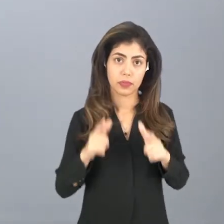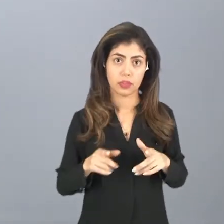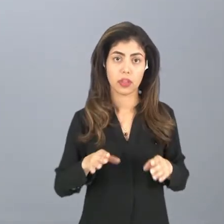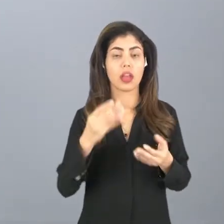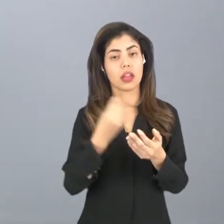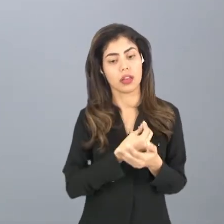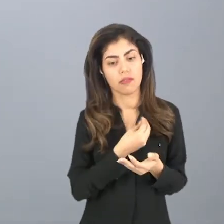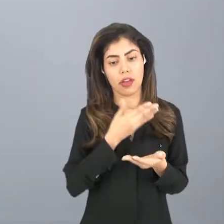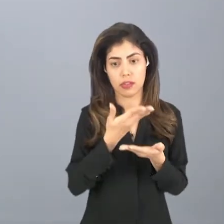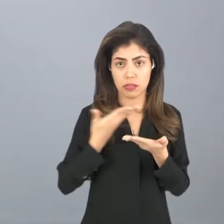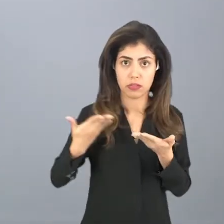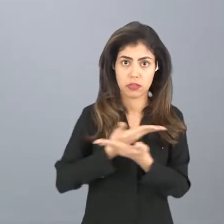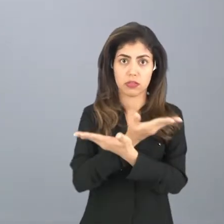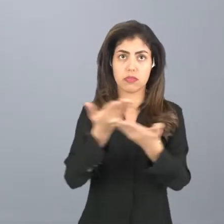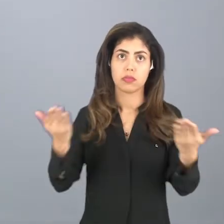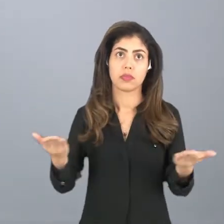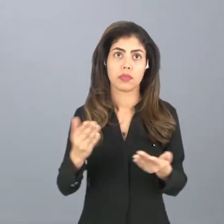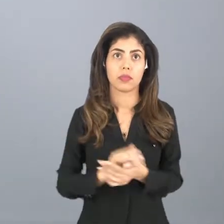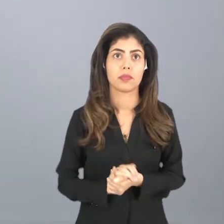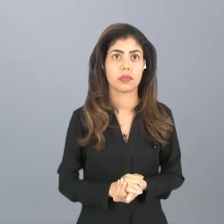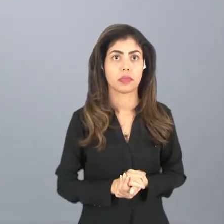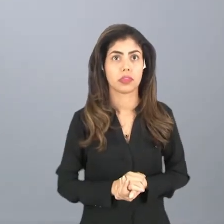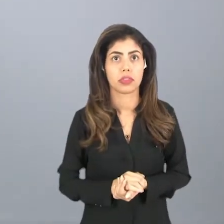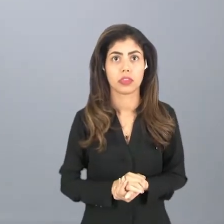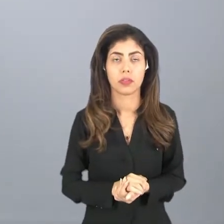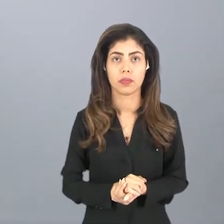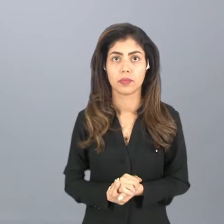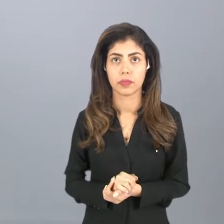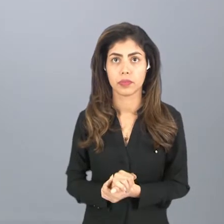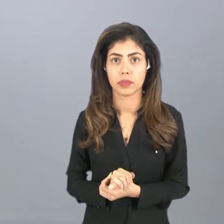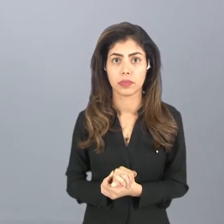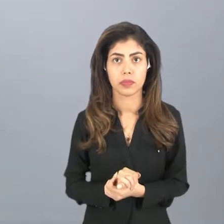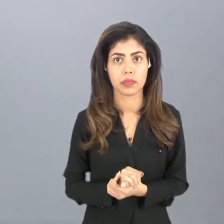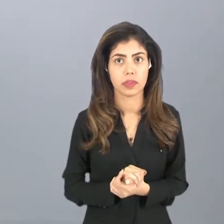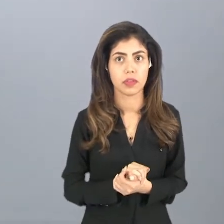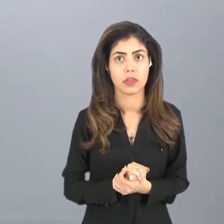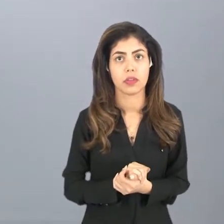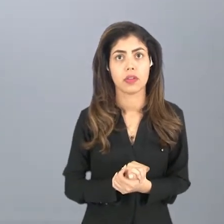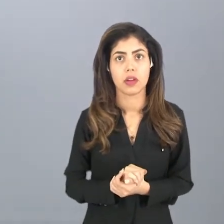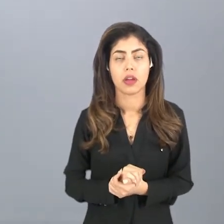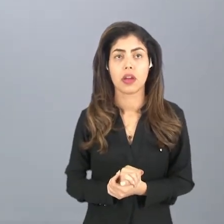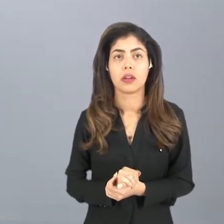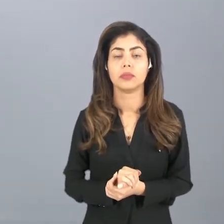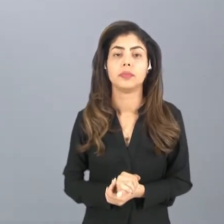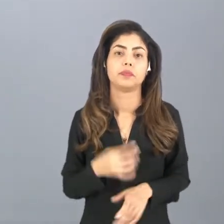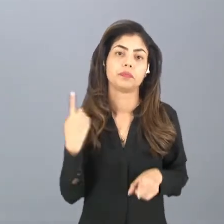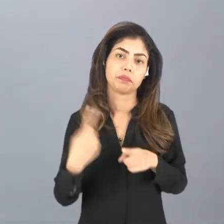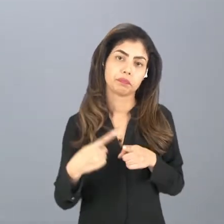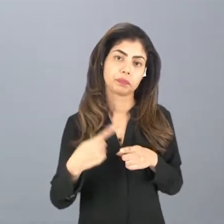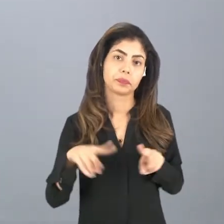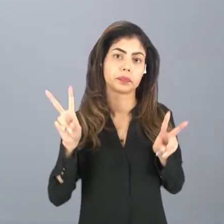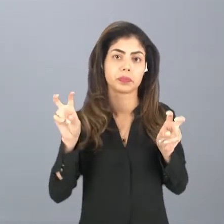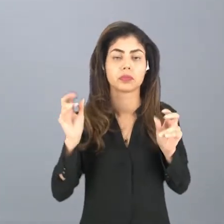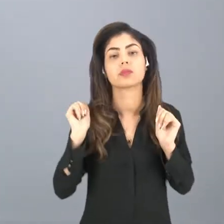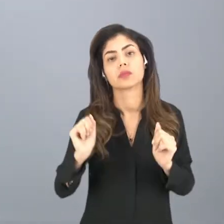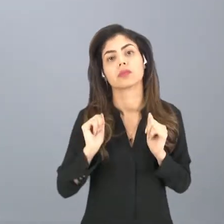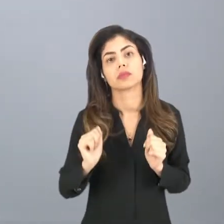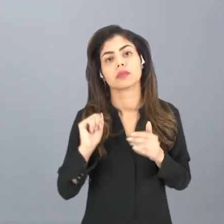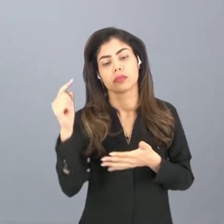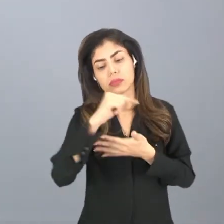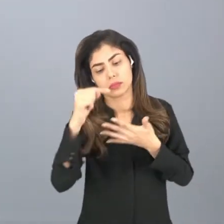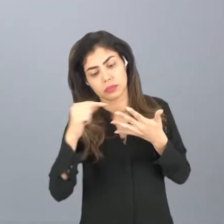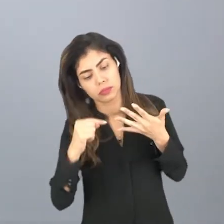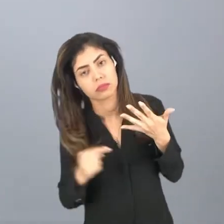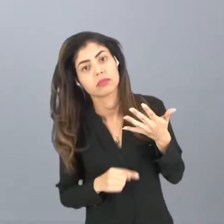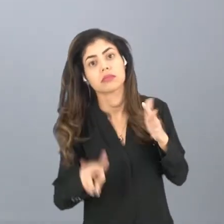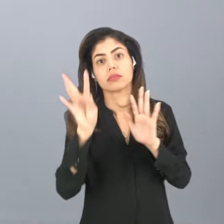meio que ele vai circular. Originalidade em relação a texto do mesmo gênero, certo? Porque um assunto pode ter